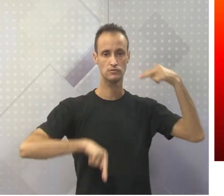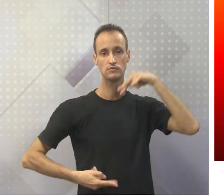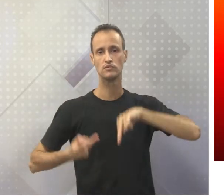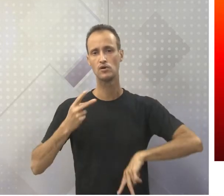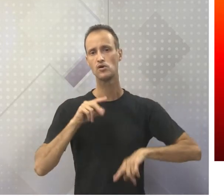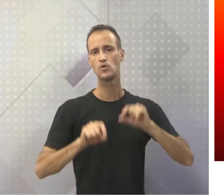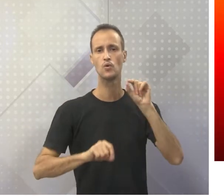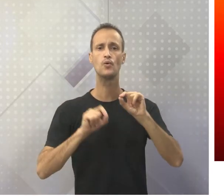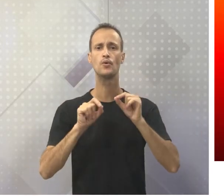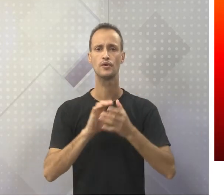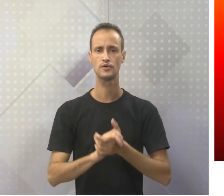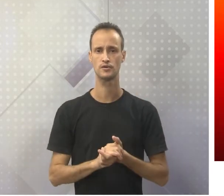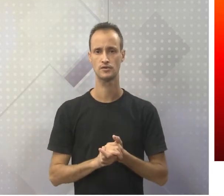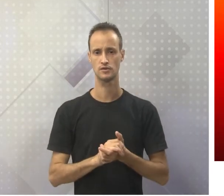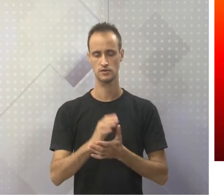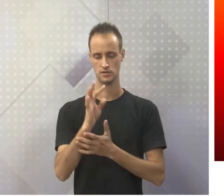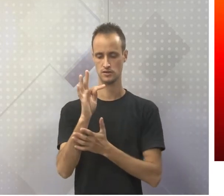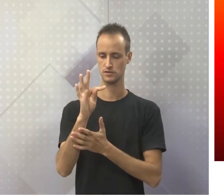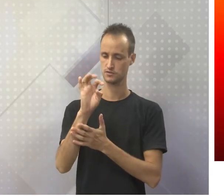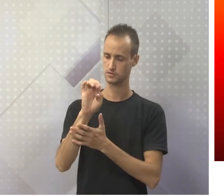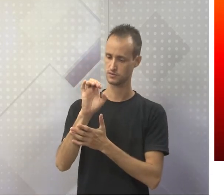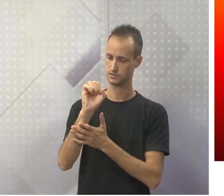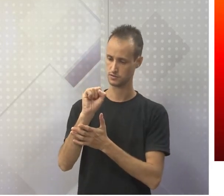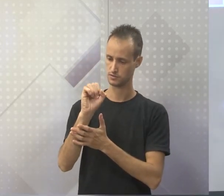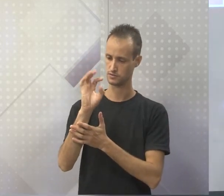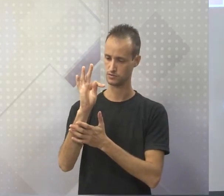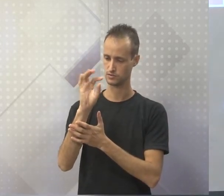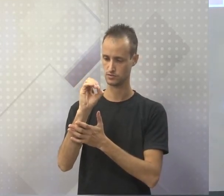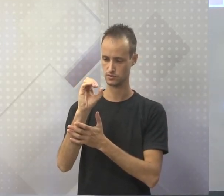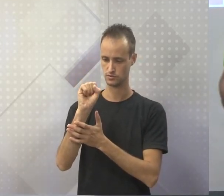produzir. Ele produz quem? Testosterona.